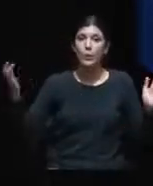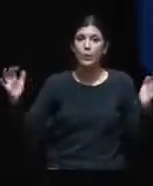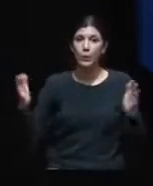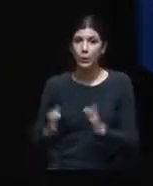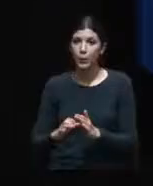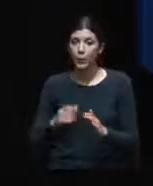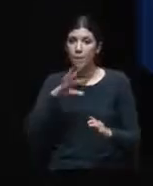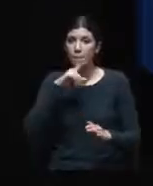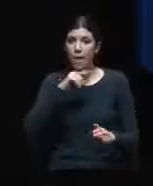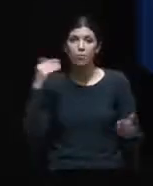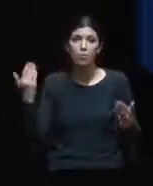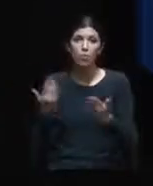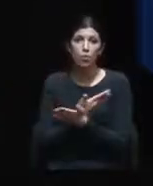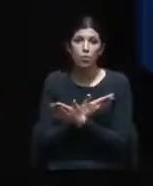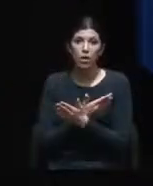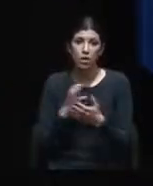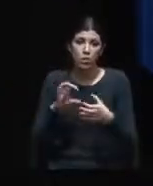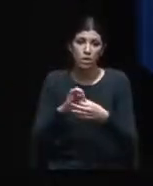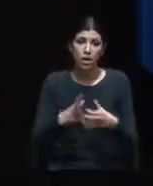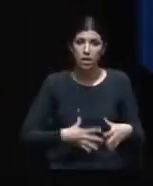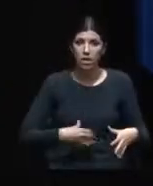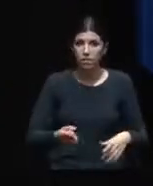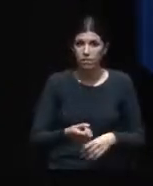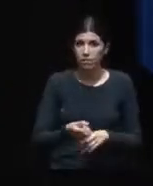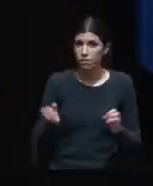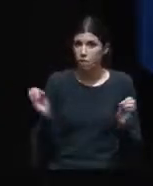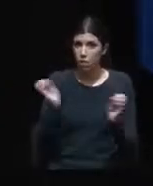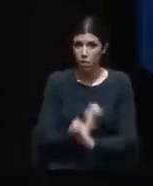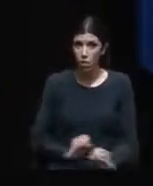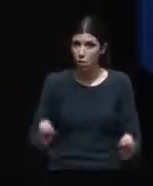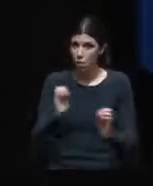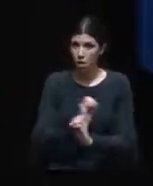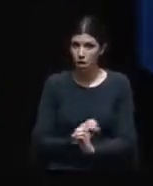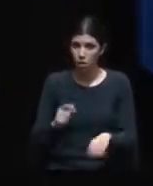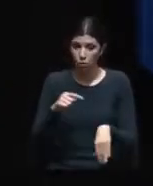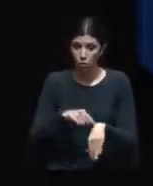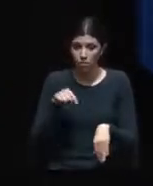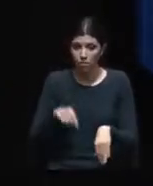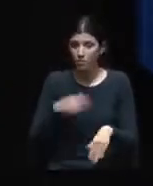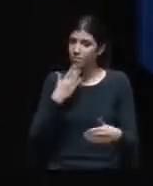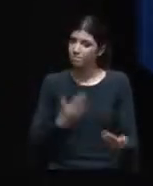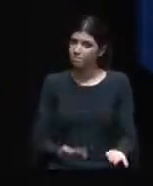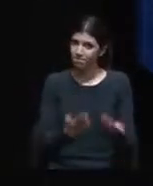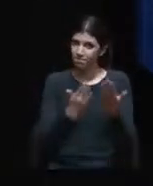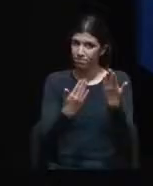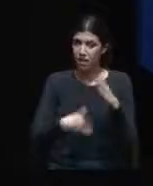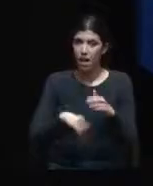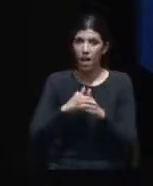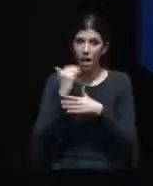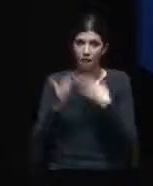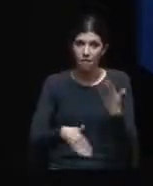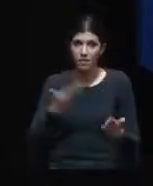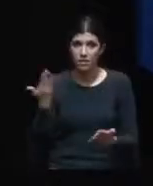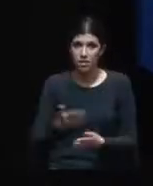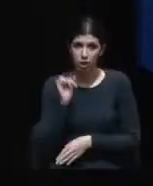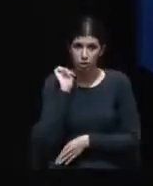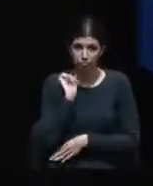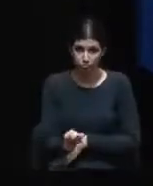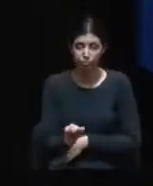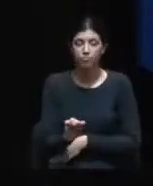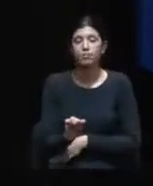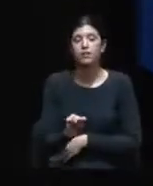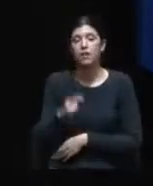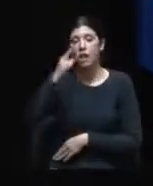houve mortes maternas associadas à interrupção da gravidez. O tempo hoje é para saudar este avanço nos direitos, tendo